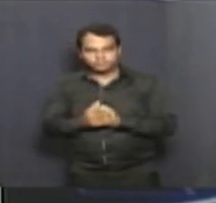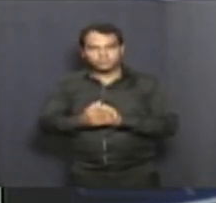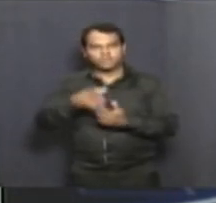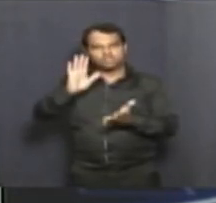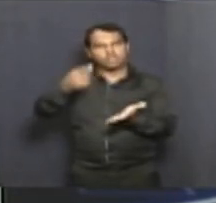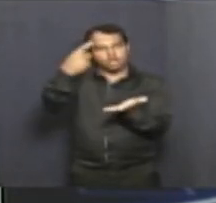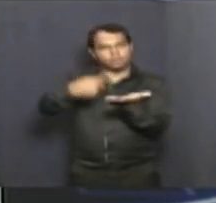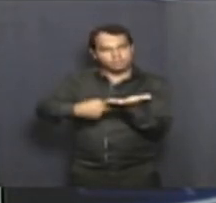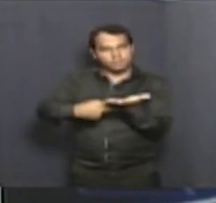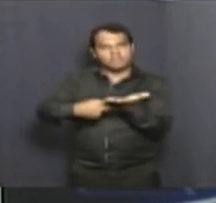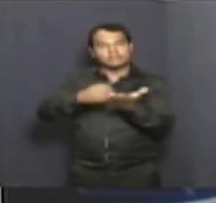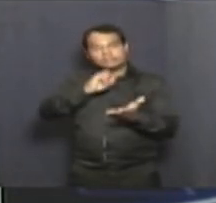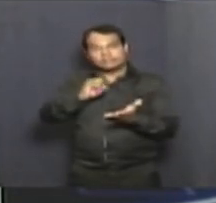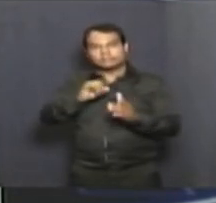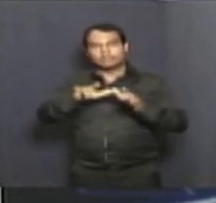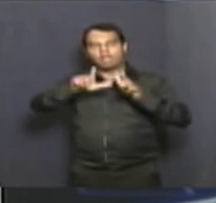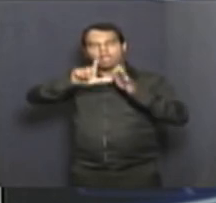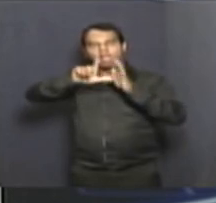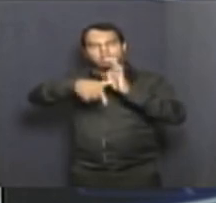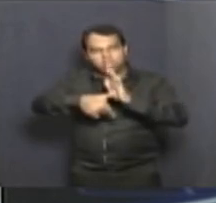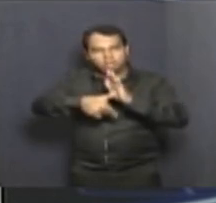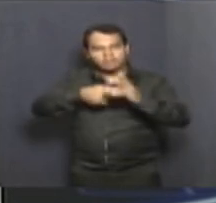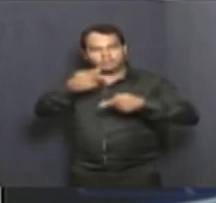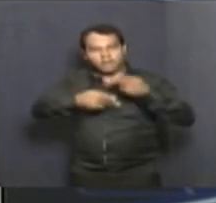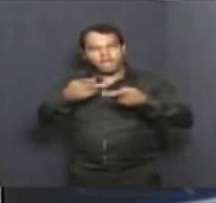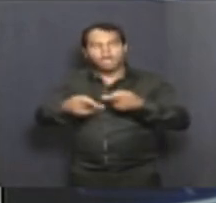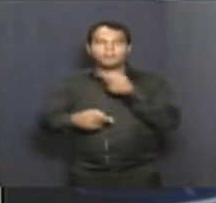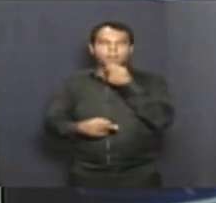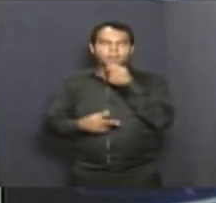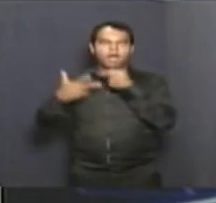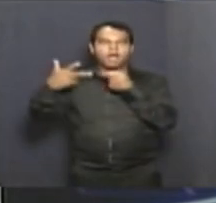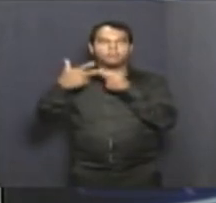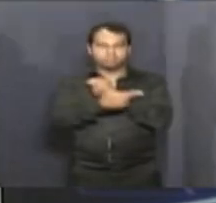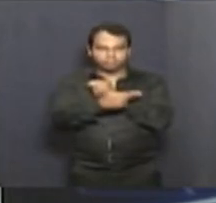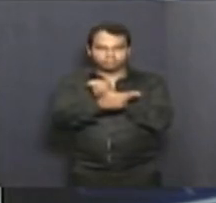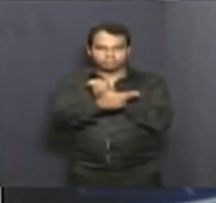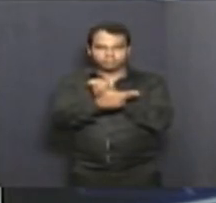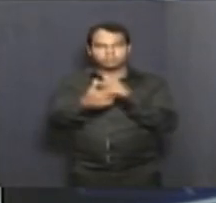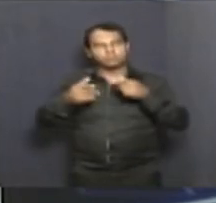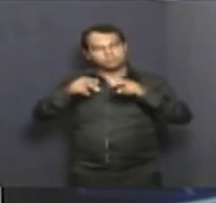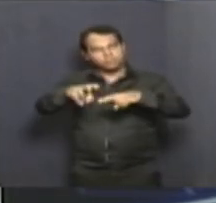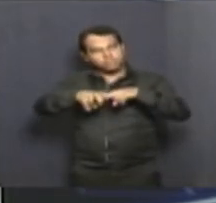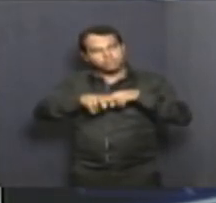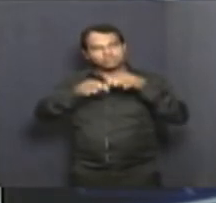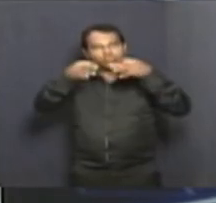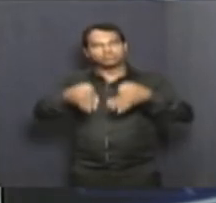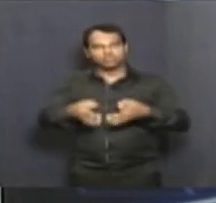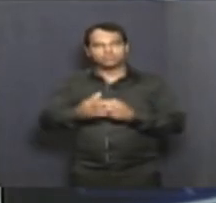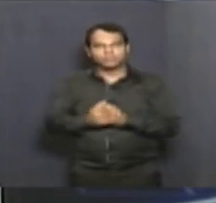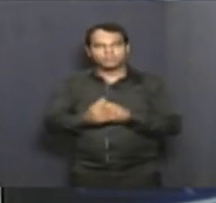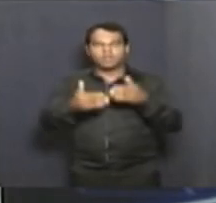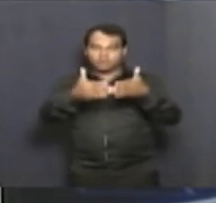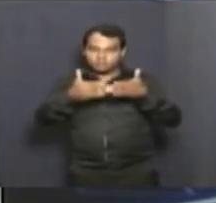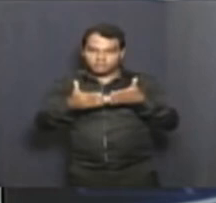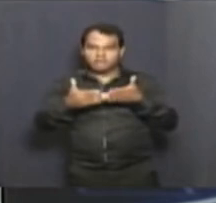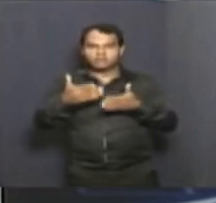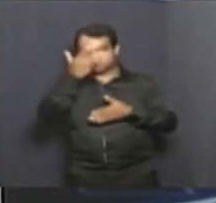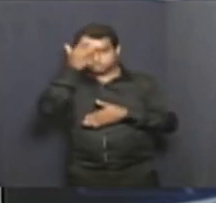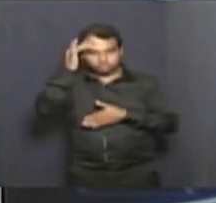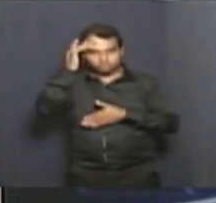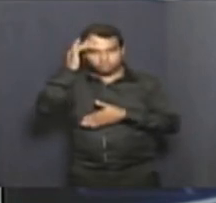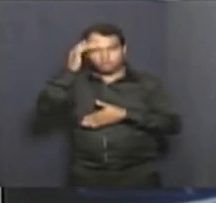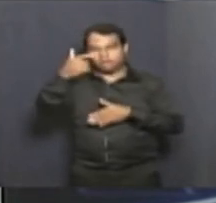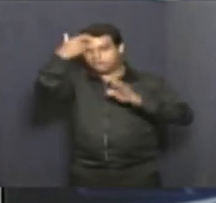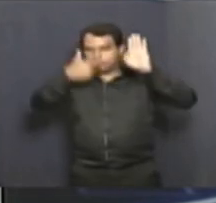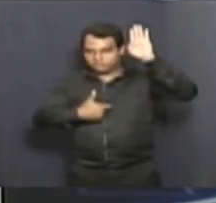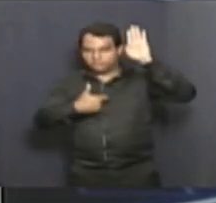os microfones cortado se realmente eles vão ser cortados assim que o tempo se esgotar para ser justo com todo mundo pedimos aos candidatos que observe o cronômetro